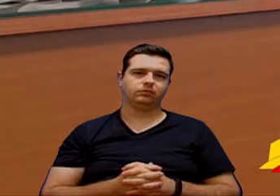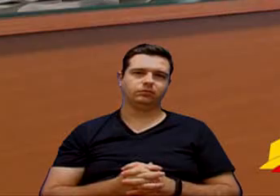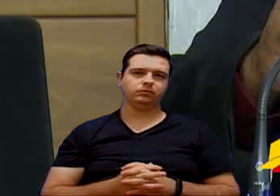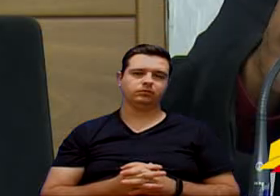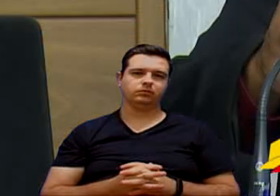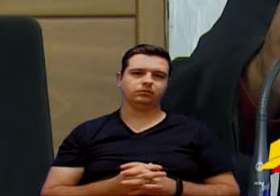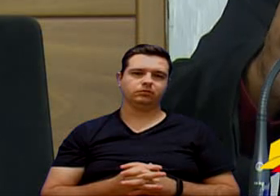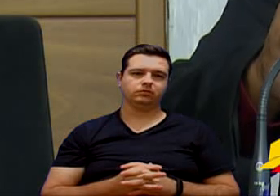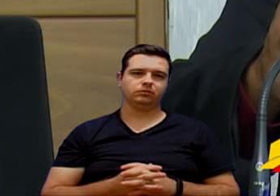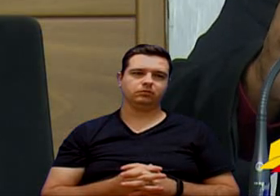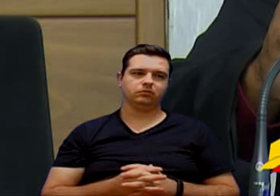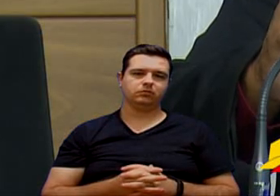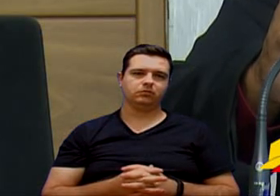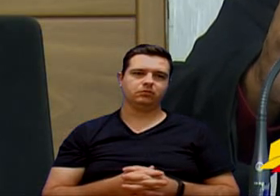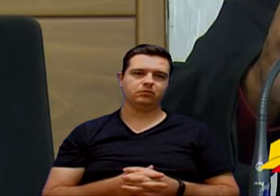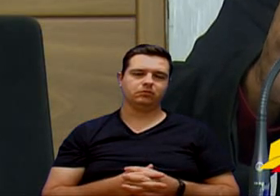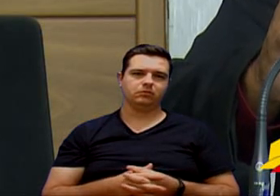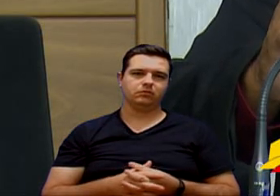Eu coloco